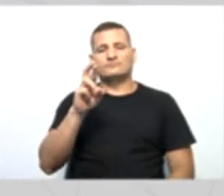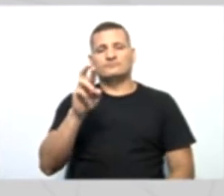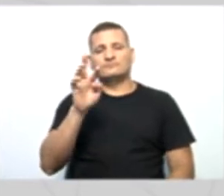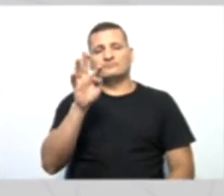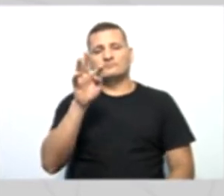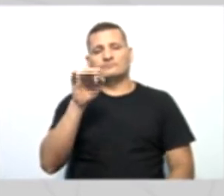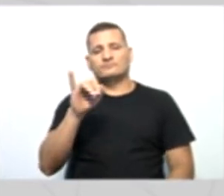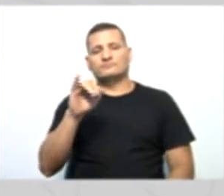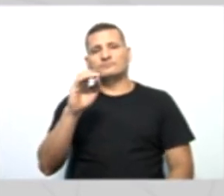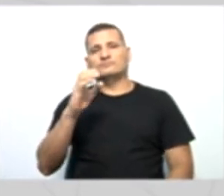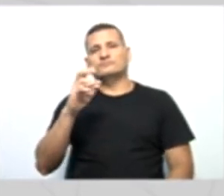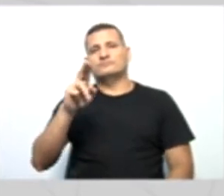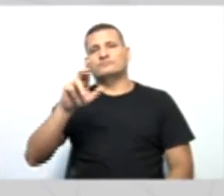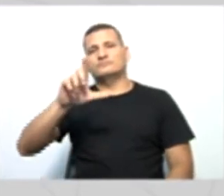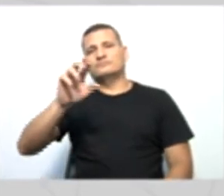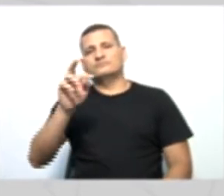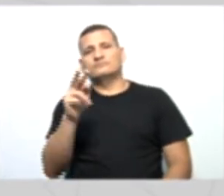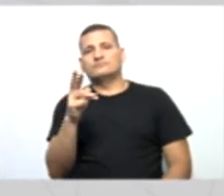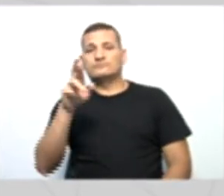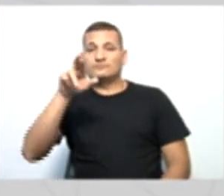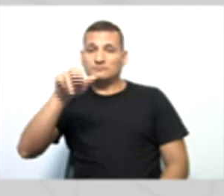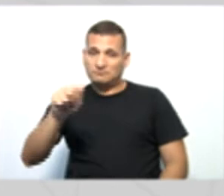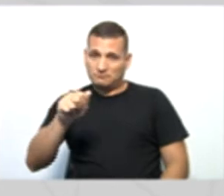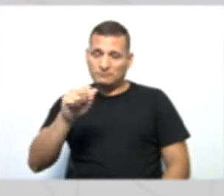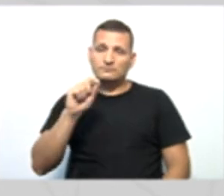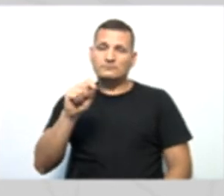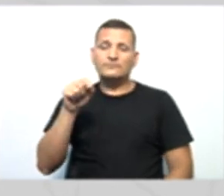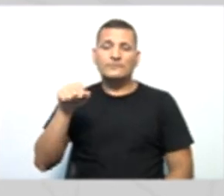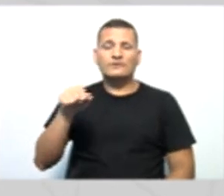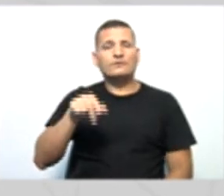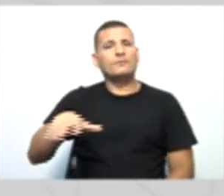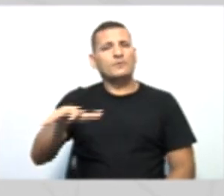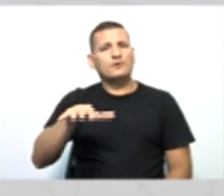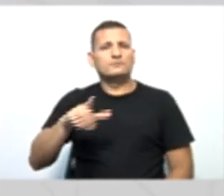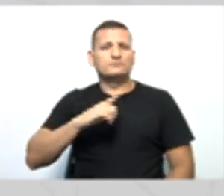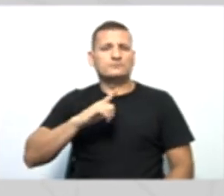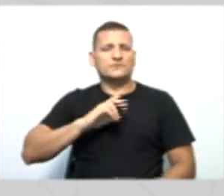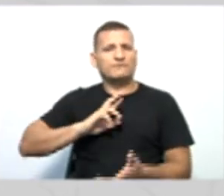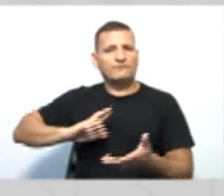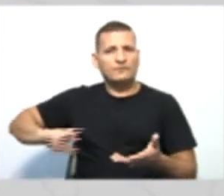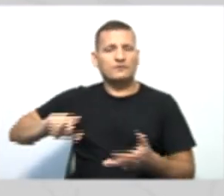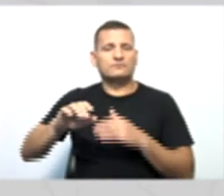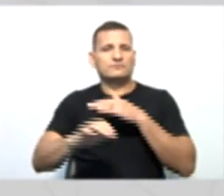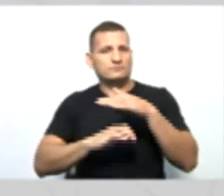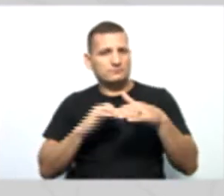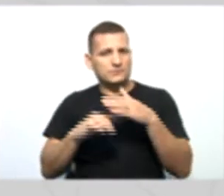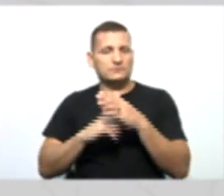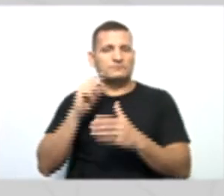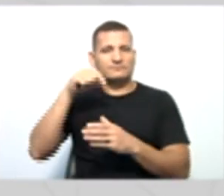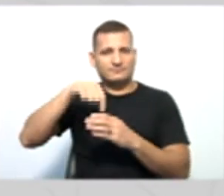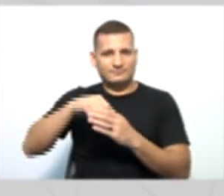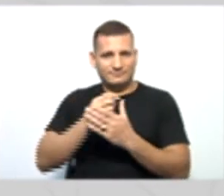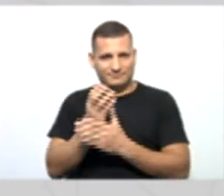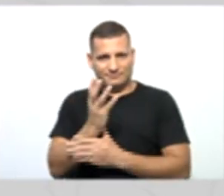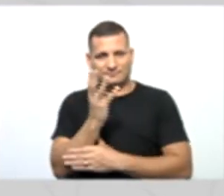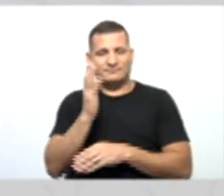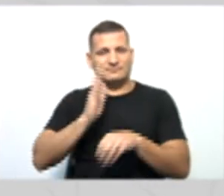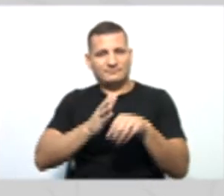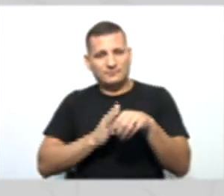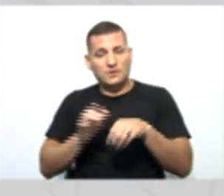que nesse ambiente existem vários produtores de hortaliças que juntos vão fazer